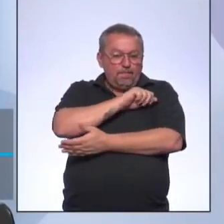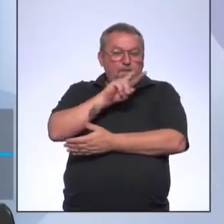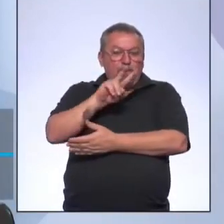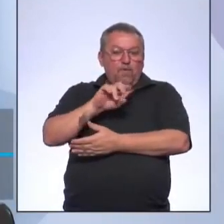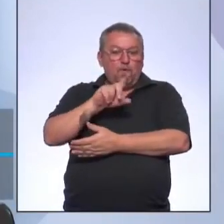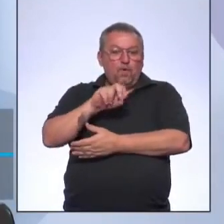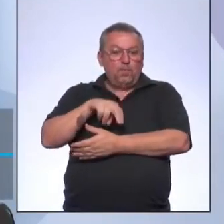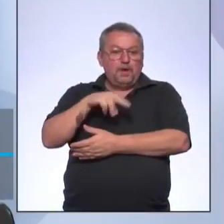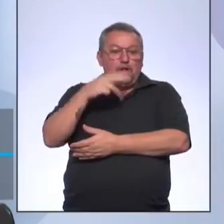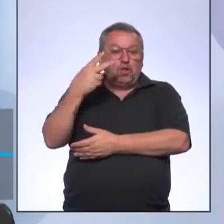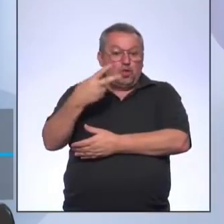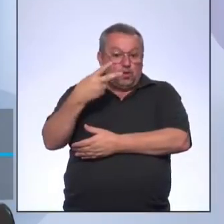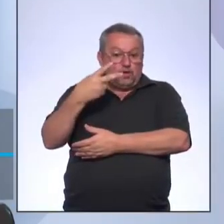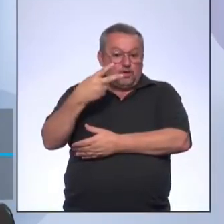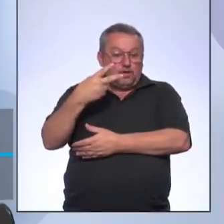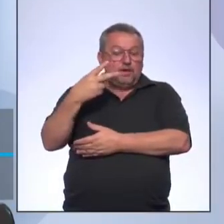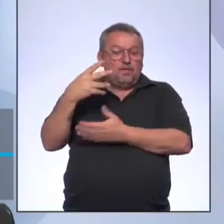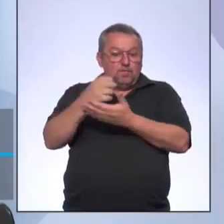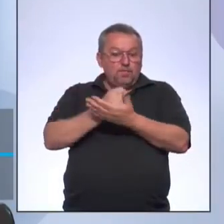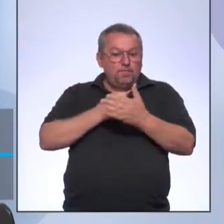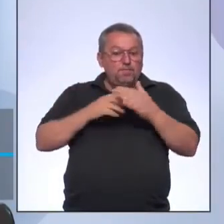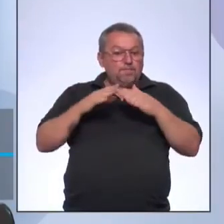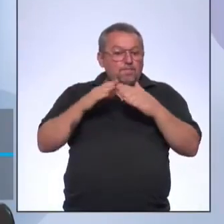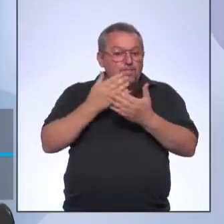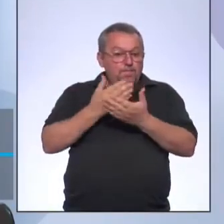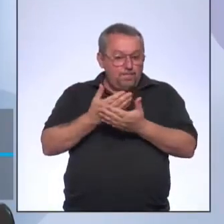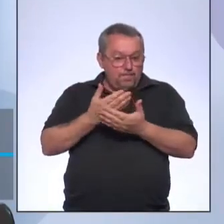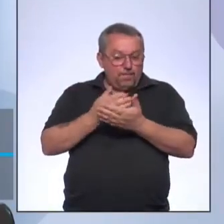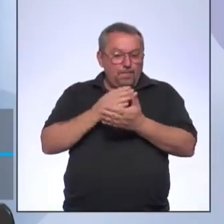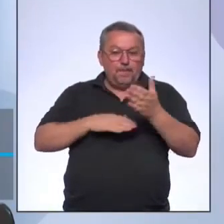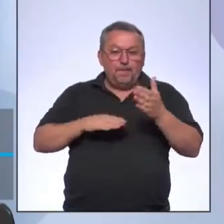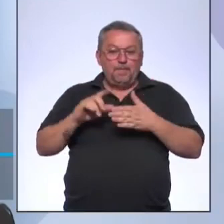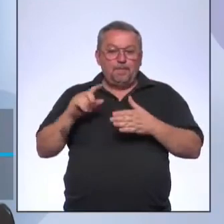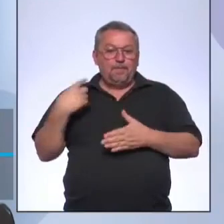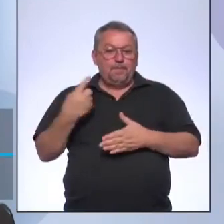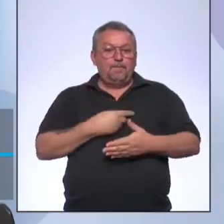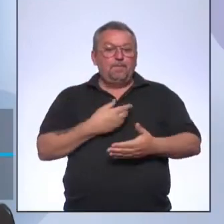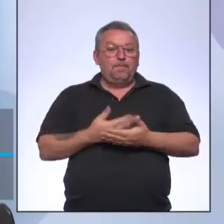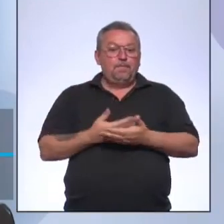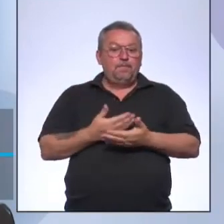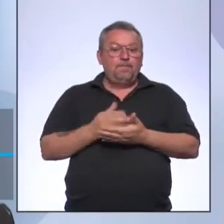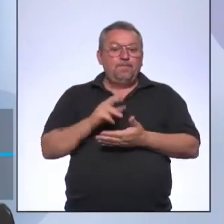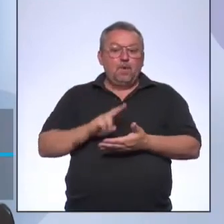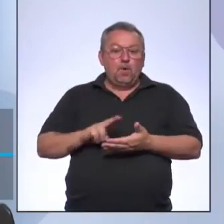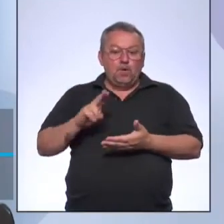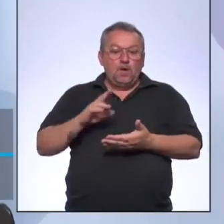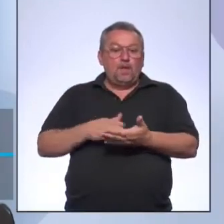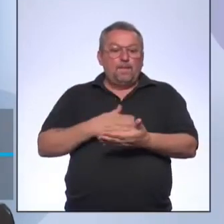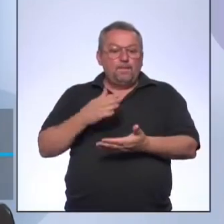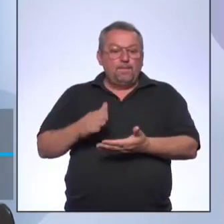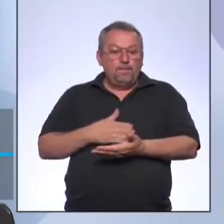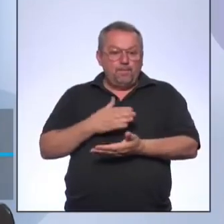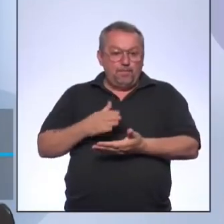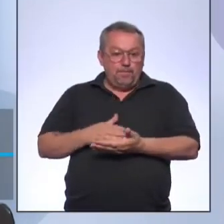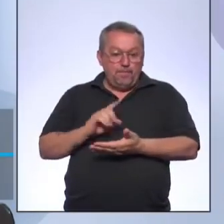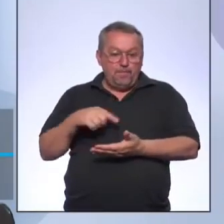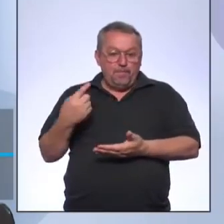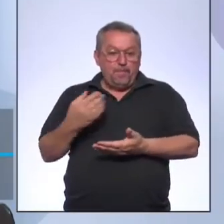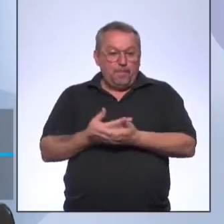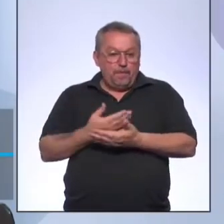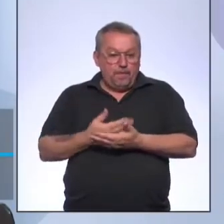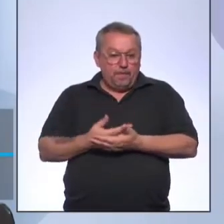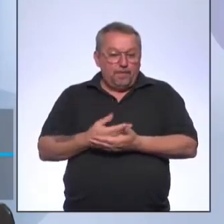que você recebeu lá na escola, certo? Em todas as nossas aulas, nós vamos usar este caderno. Então, nossas aulas são